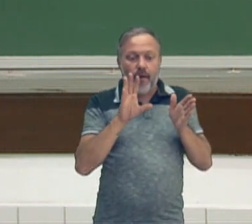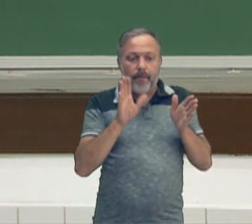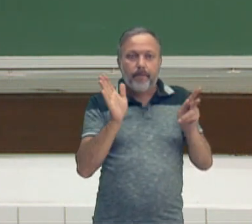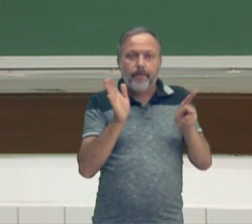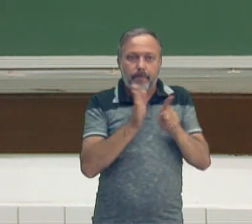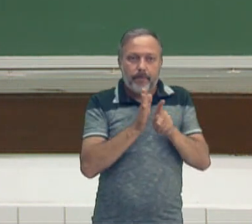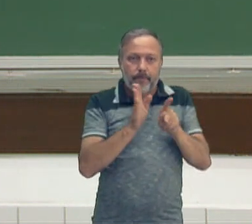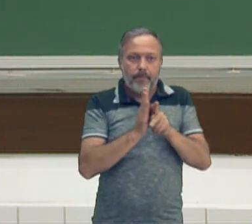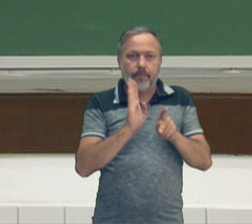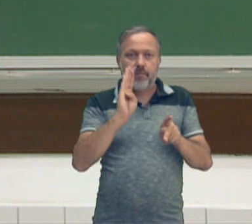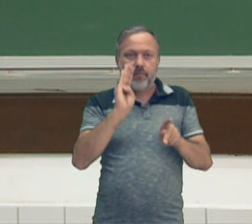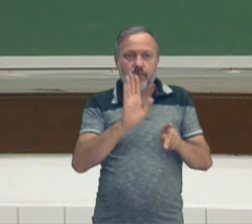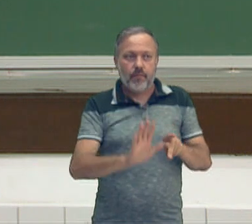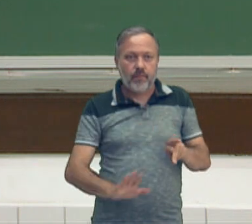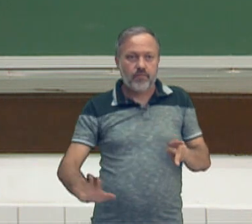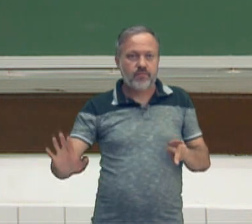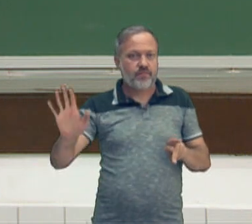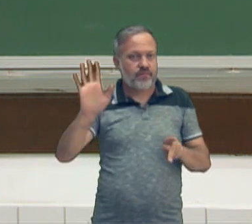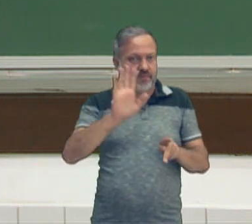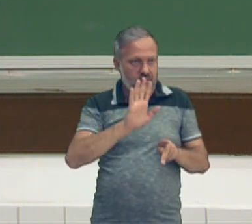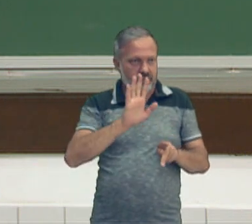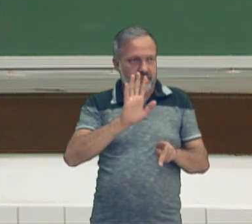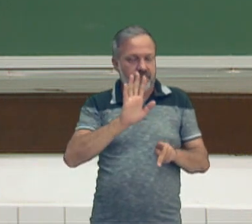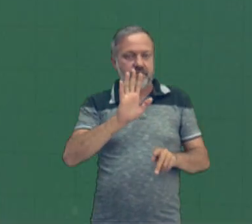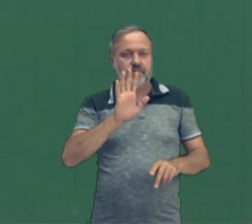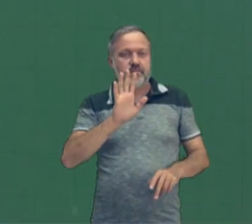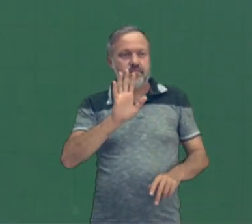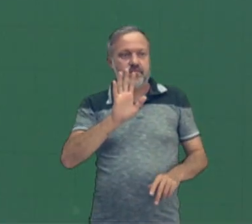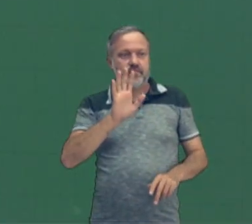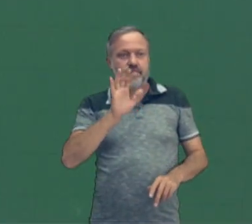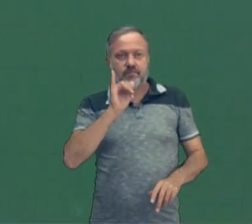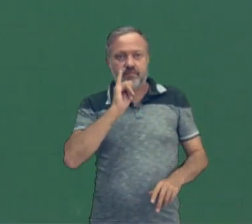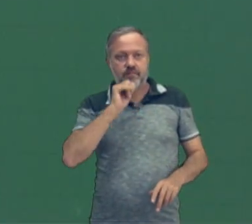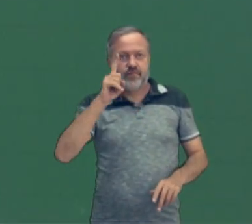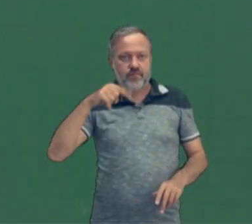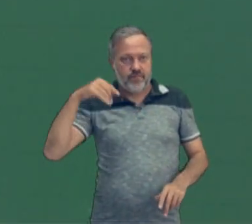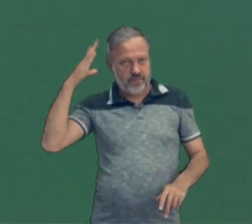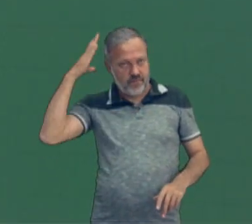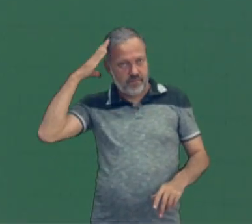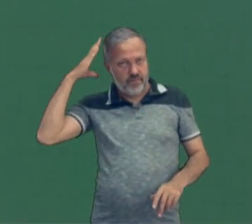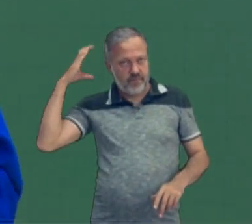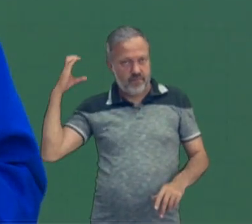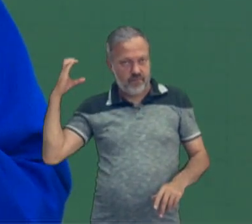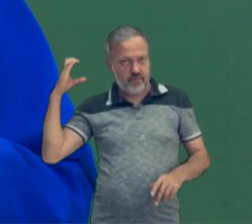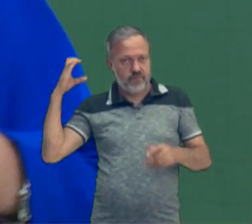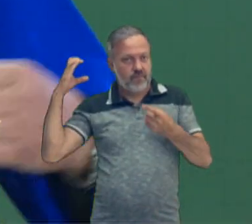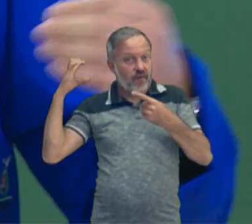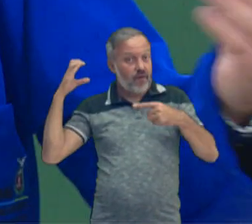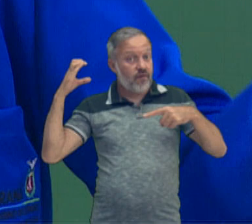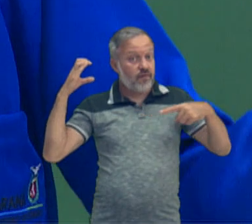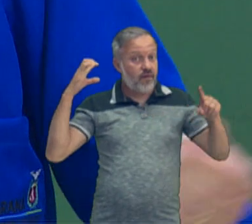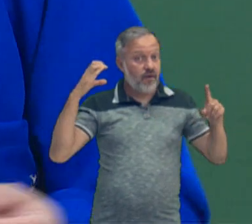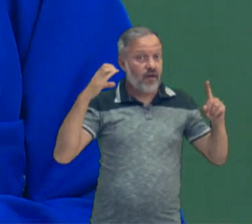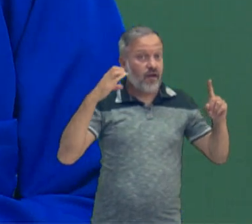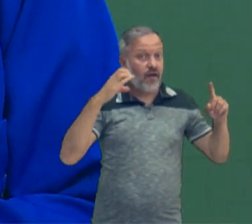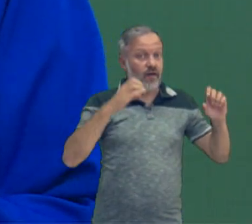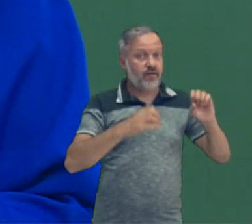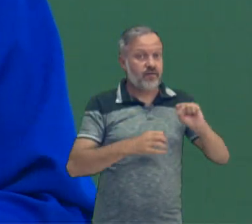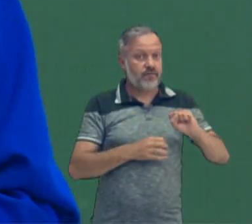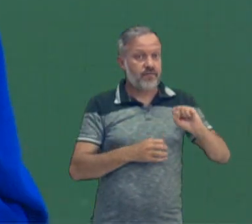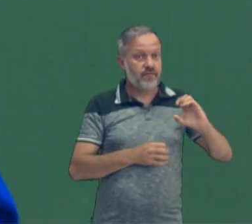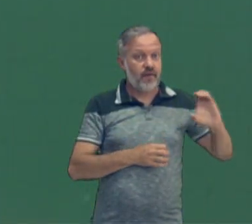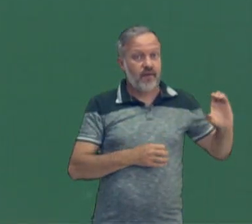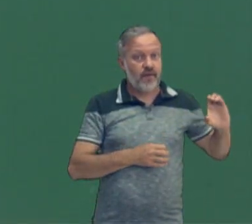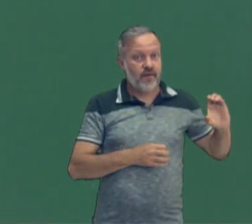Isso é migração interna. Portanto, se eu estou em Curitiba, como falei, e vou para Florianópolis, eu